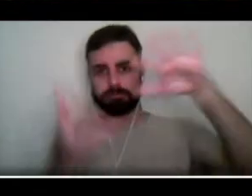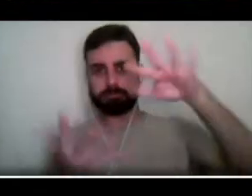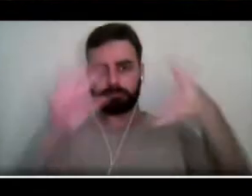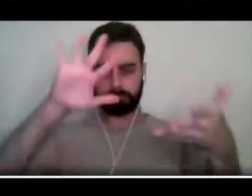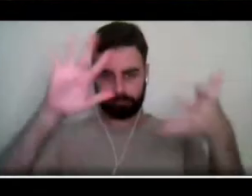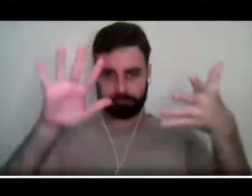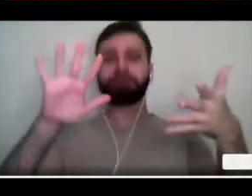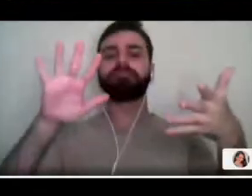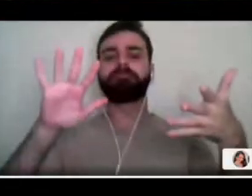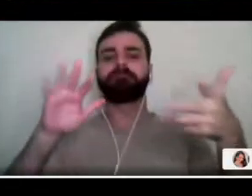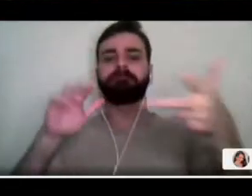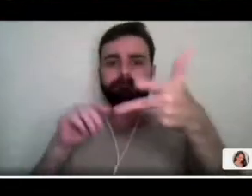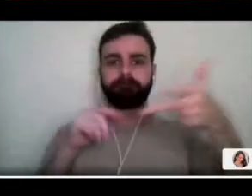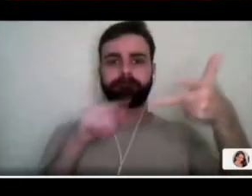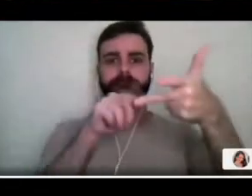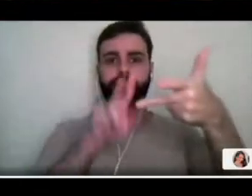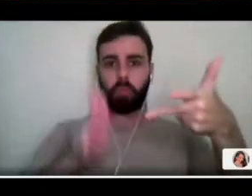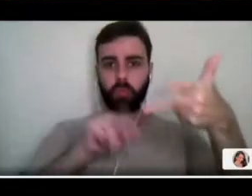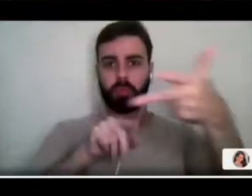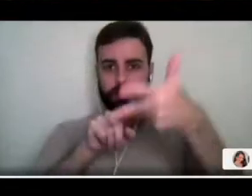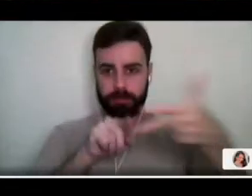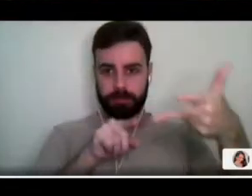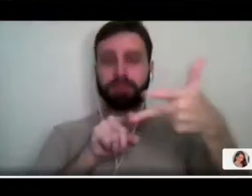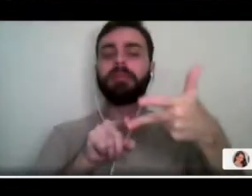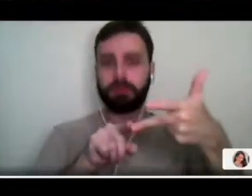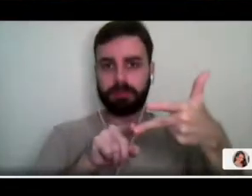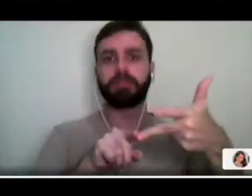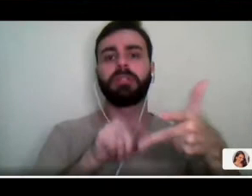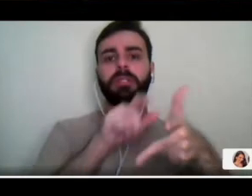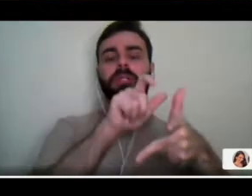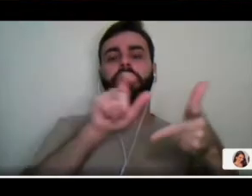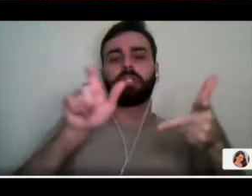pelo sistema de coordenadas x, y, z.